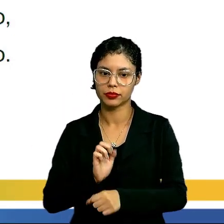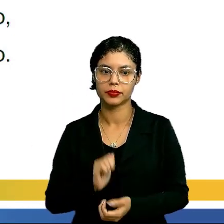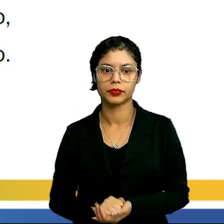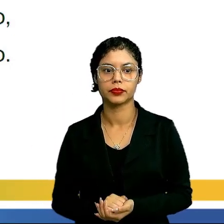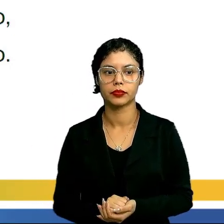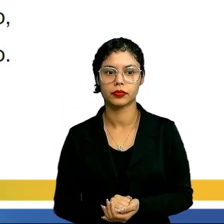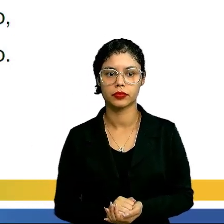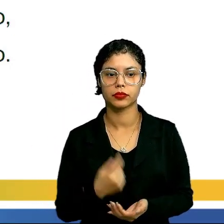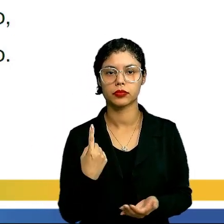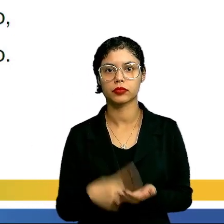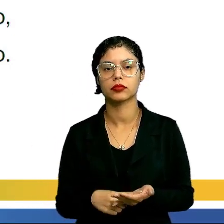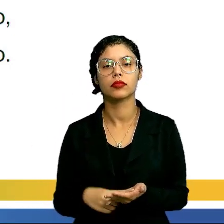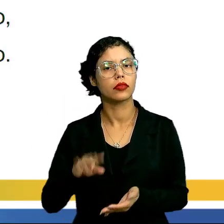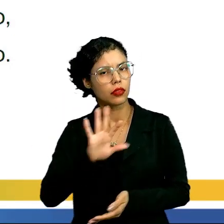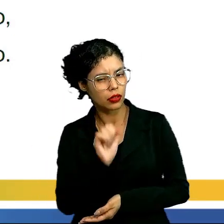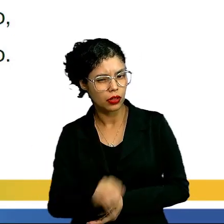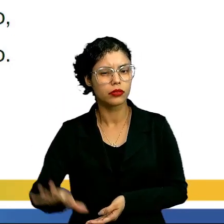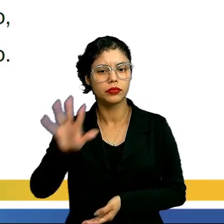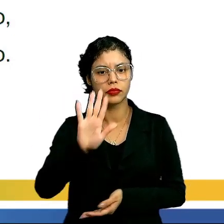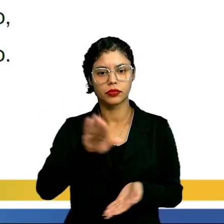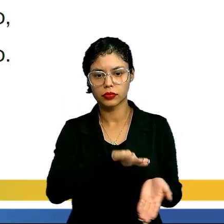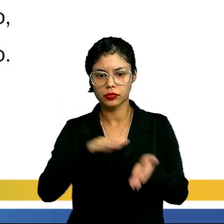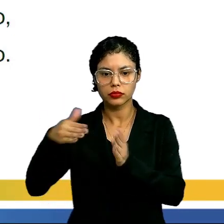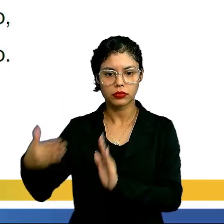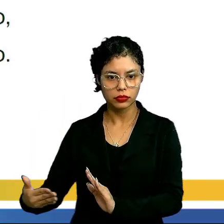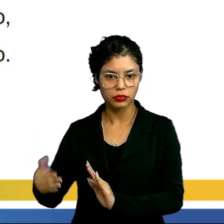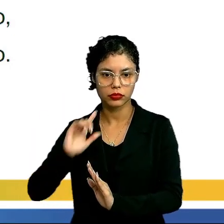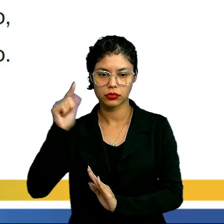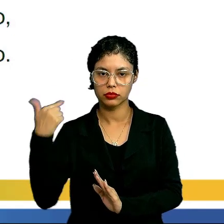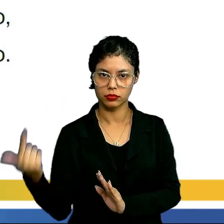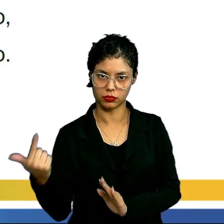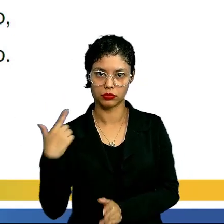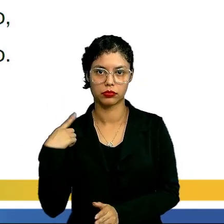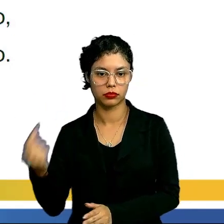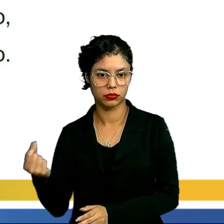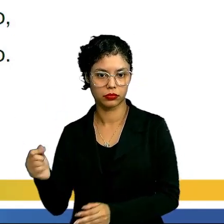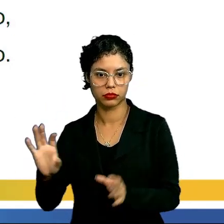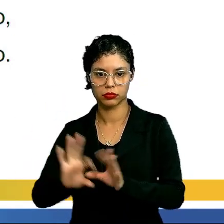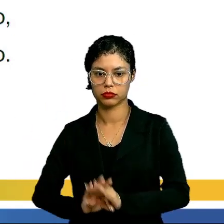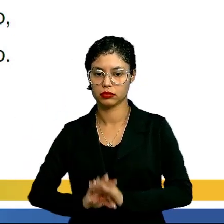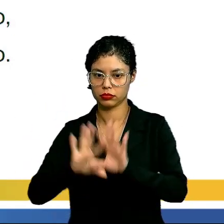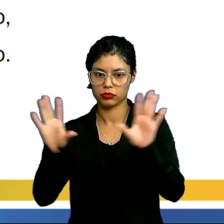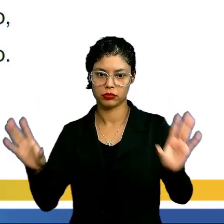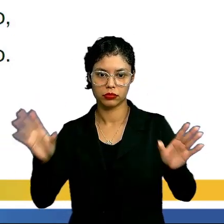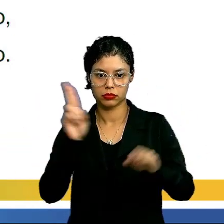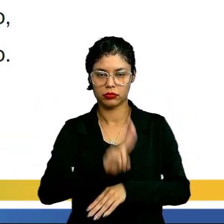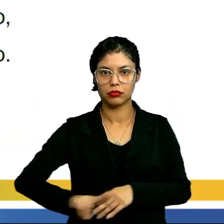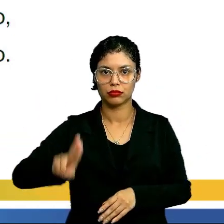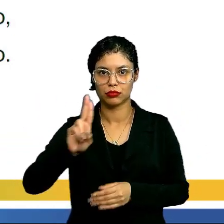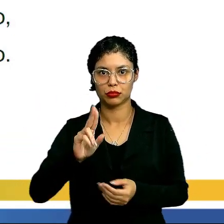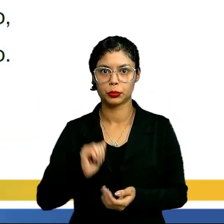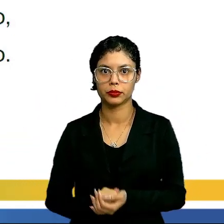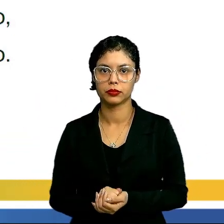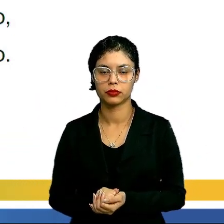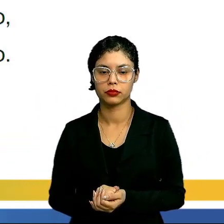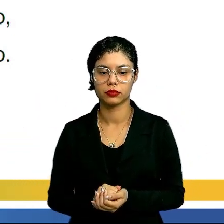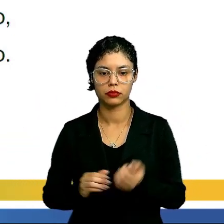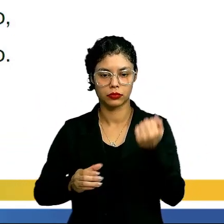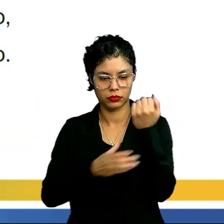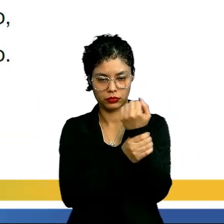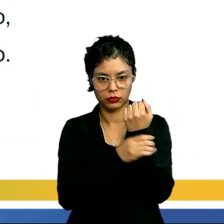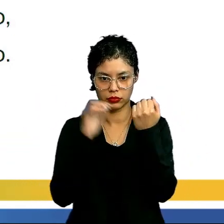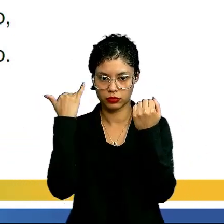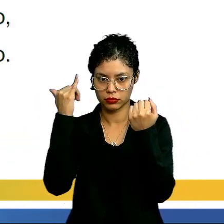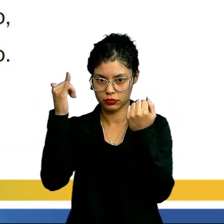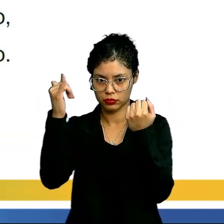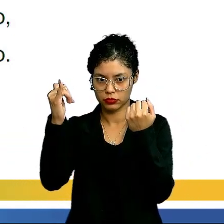assim, ele cumpre geralmente uma parte da pena e a outra parte ele cumpre em liberdade, ou então ele utiliza uma tornozeleira